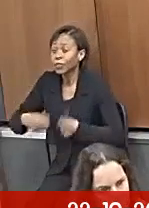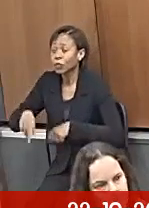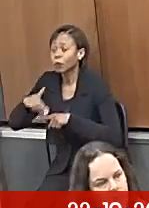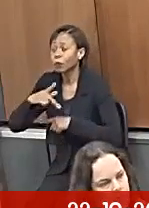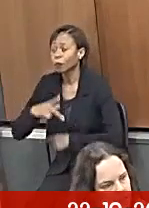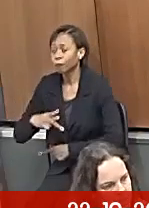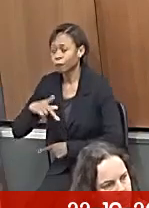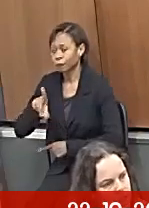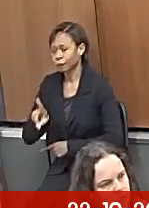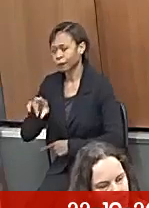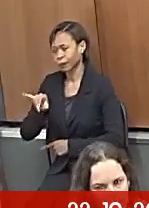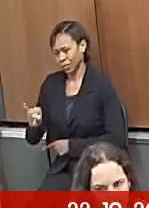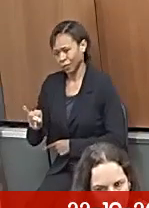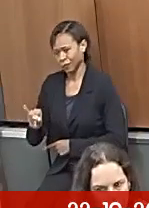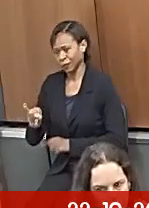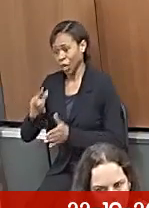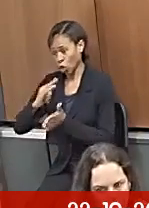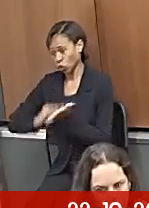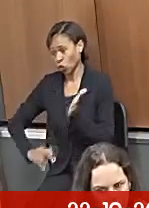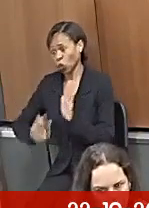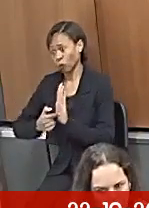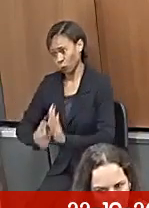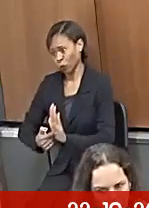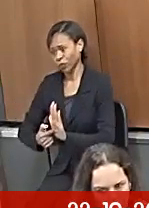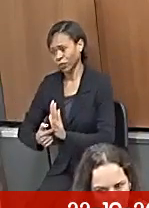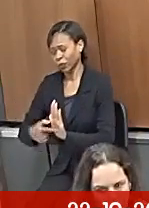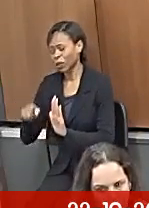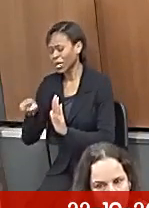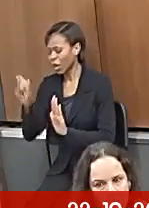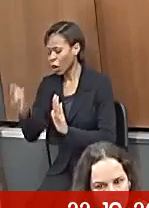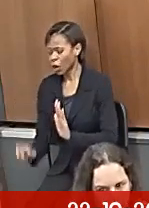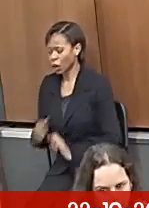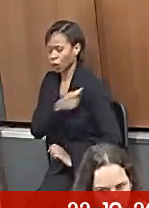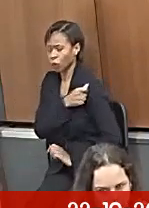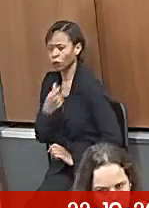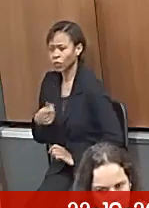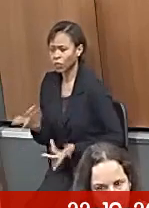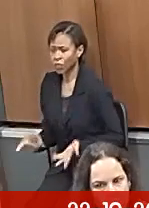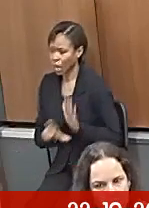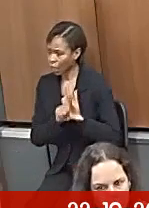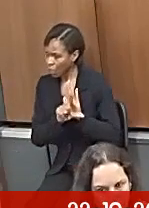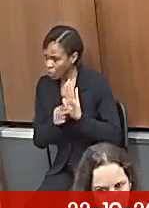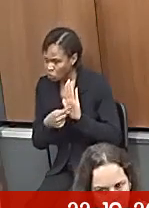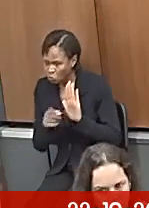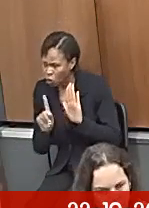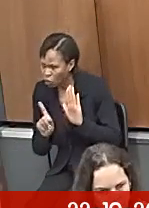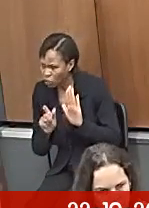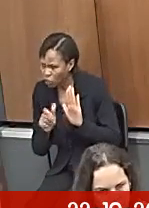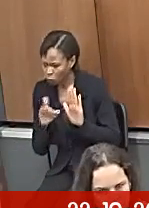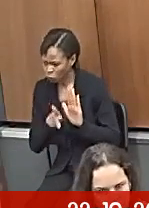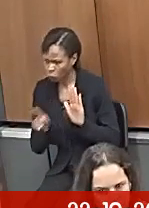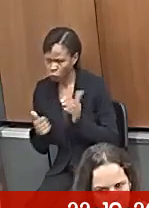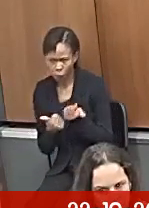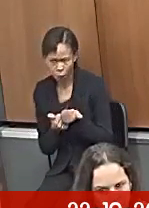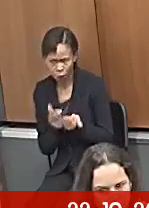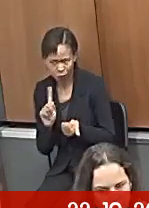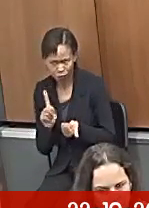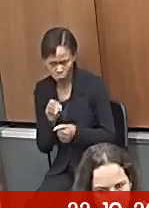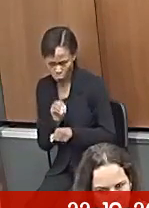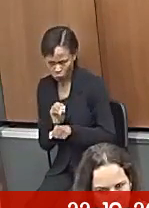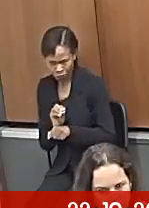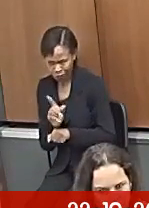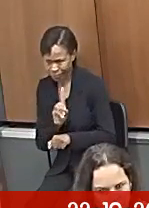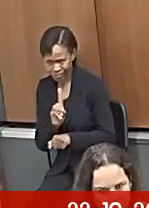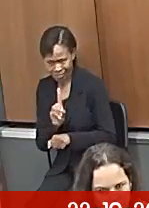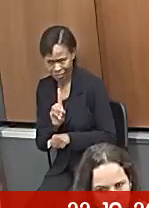aluno. A lei não fala em professor de apoio, não fala em cuidador, não dá nome aos bois. Então, eu